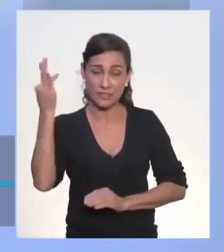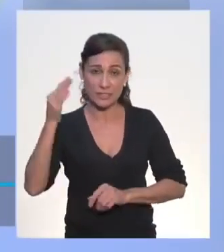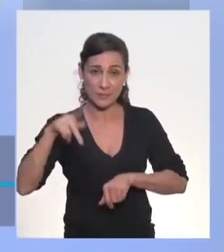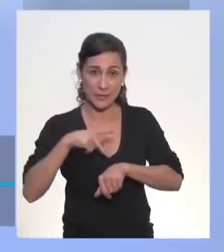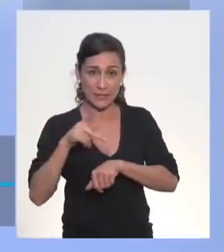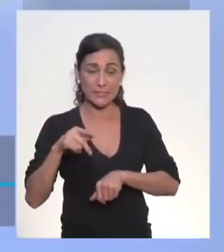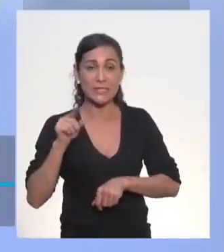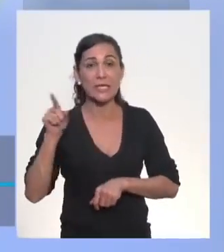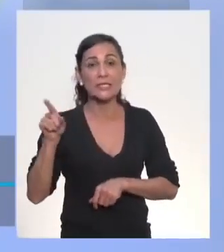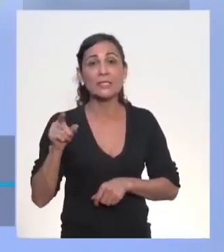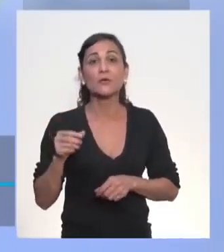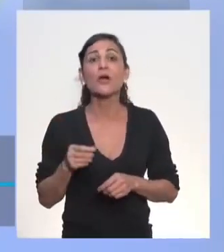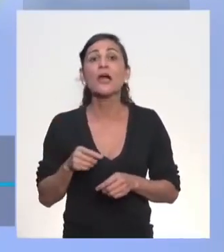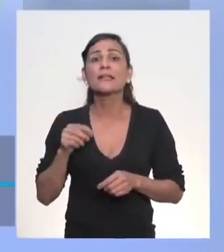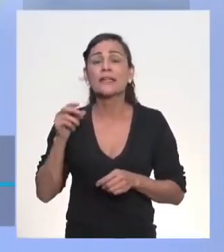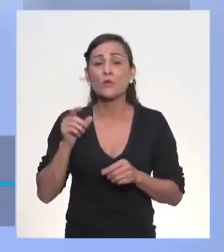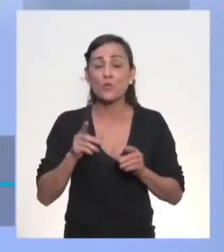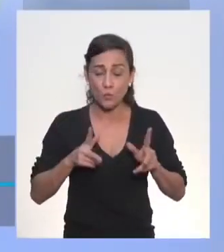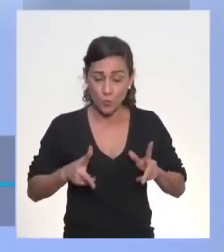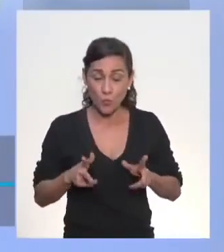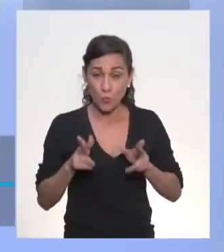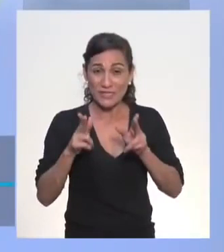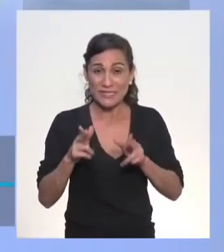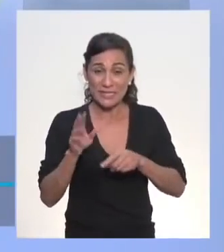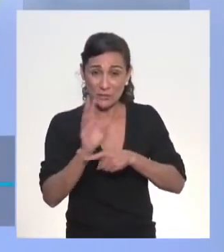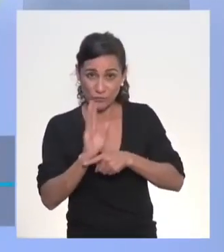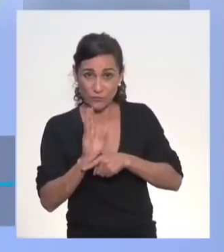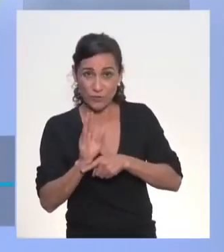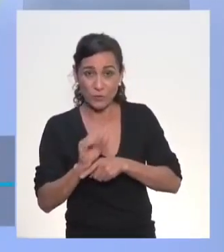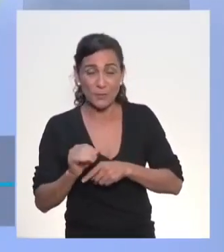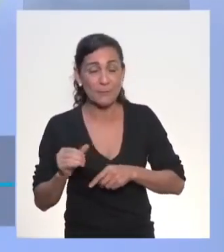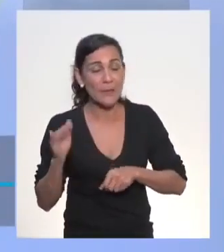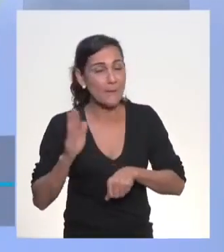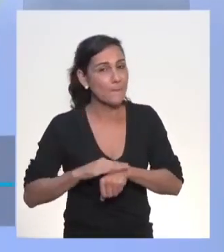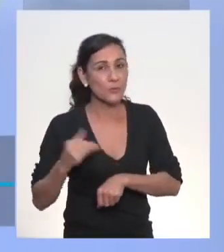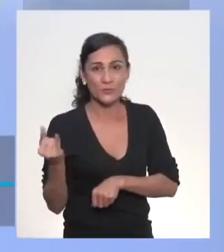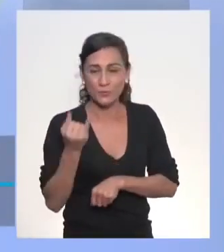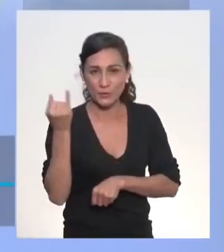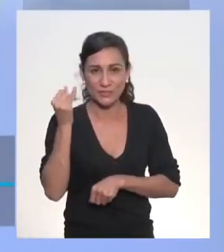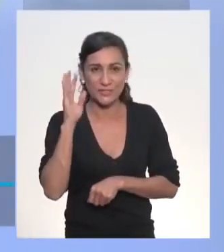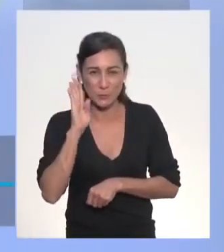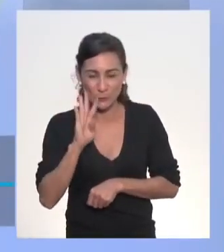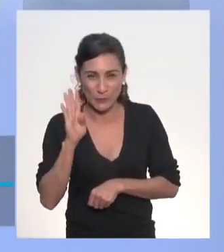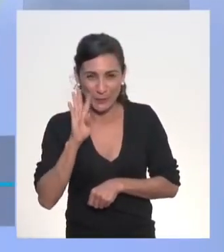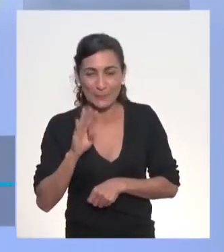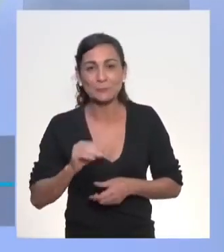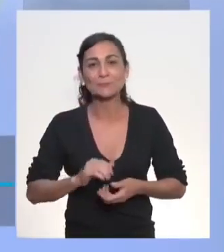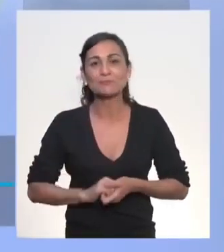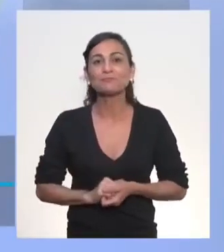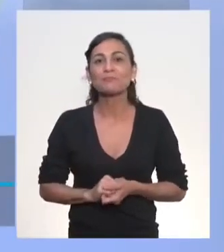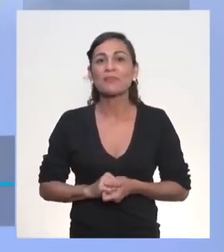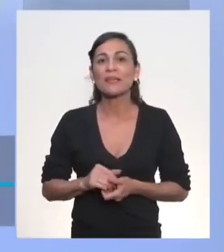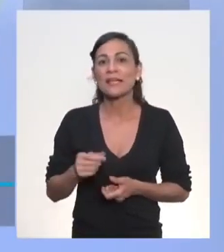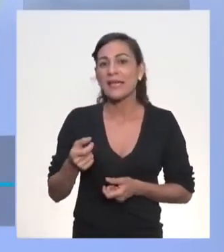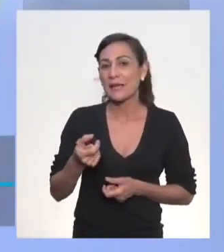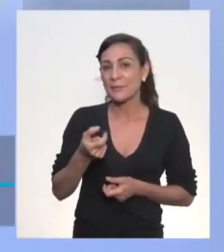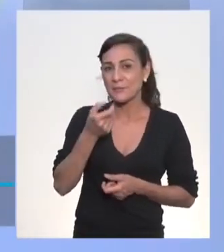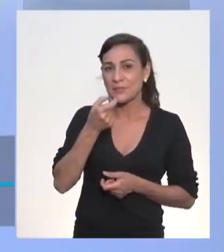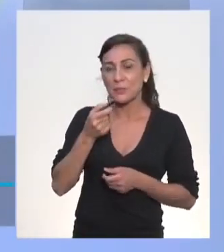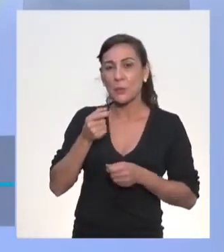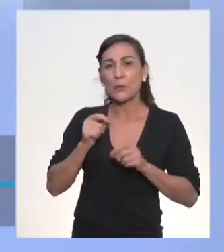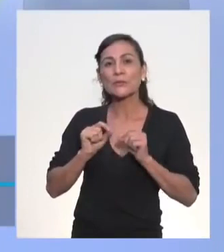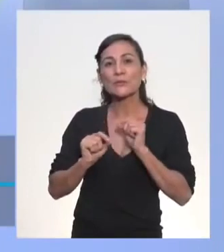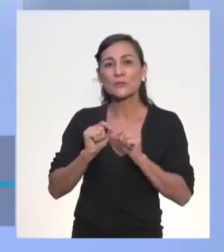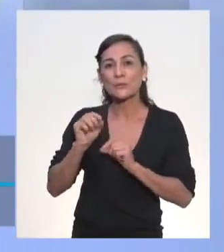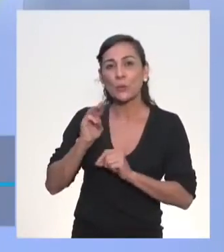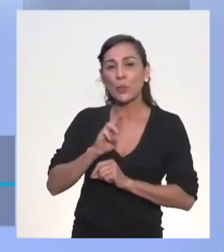Tempo Perdido. Lá tem uma cena famosíssima em que a personagem vai morder um biscoito chamado Madeleine.